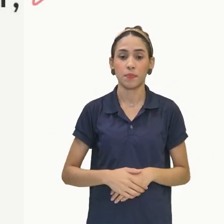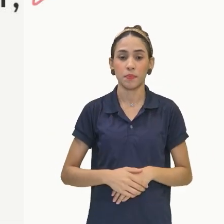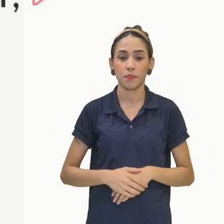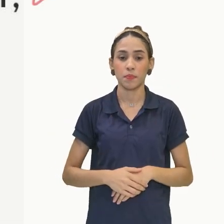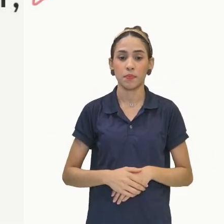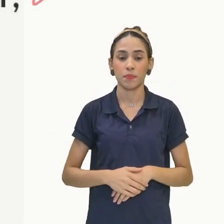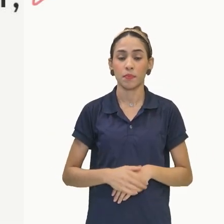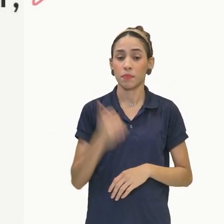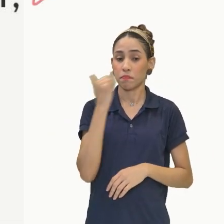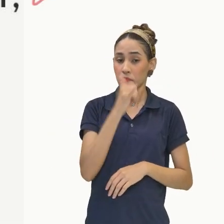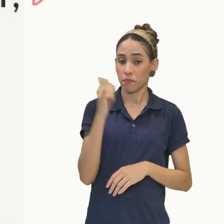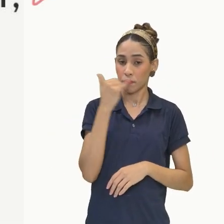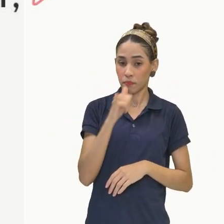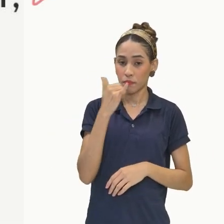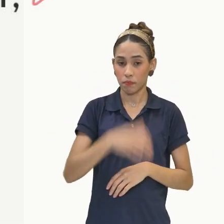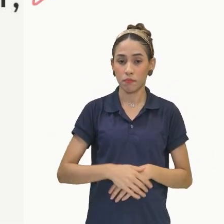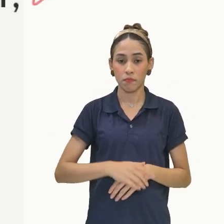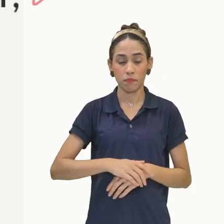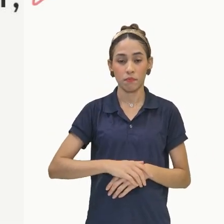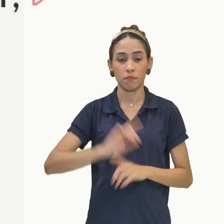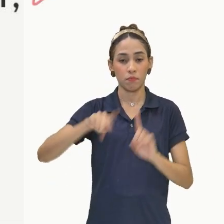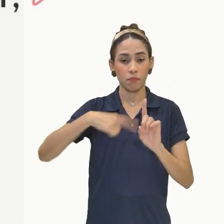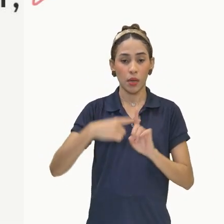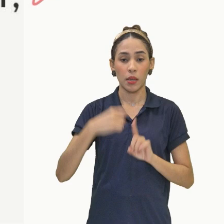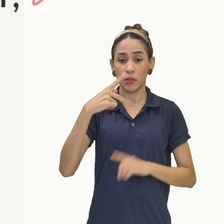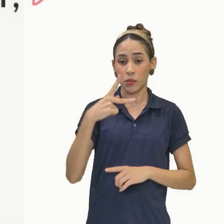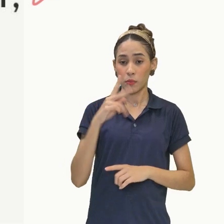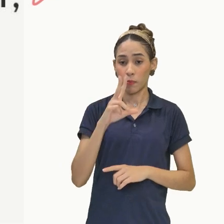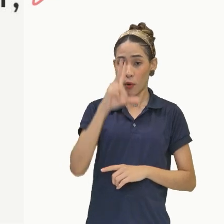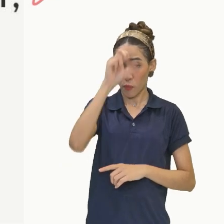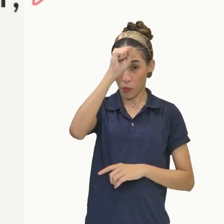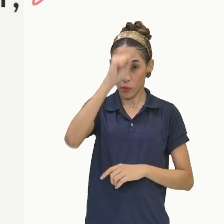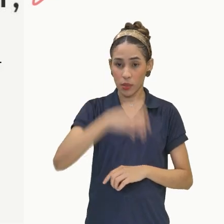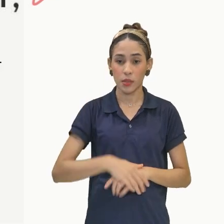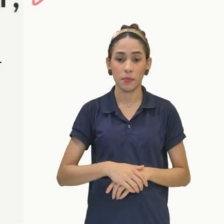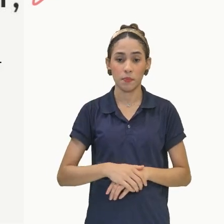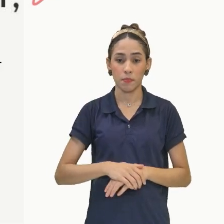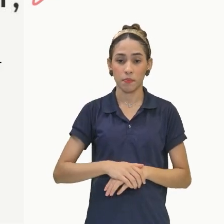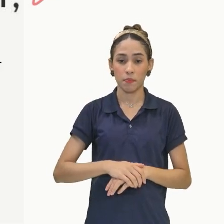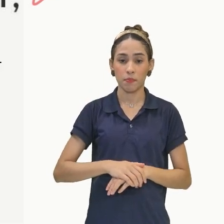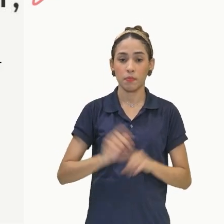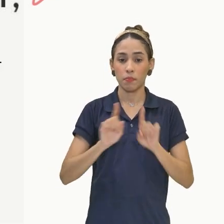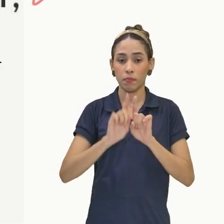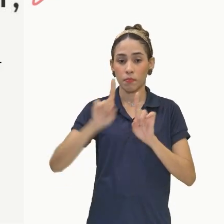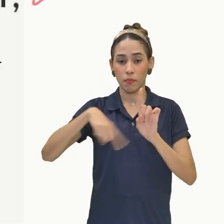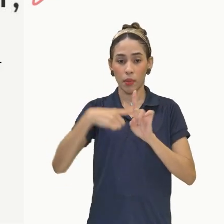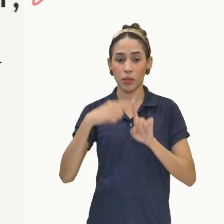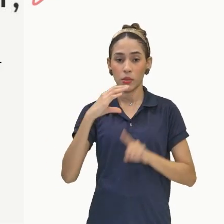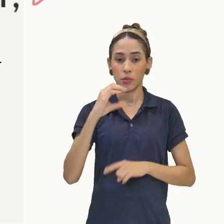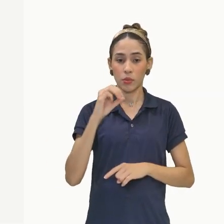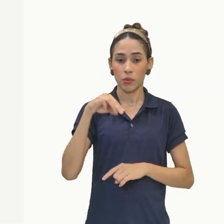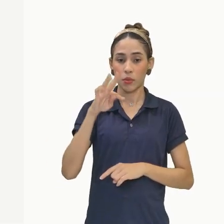percorre o motor, a potência dissipada, a força contra a eletromotriz,